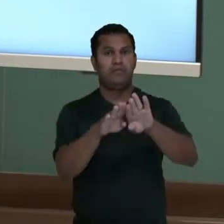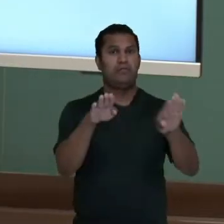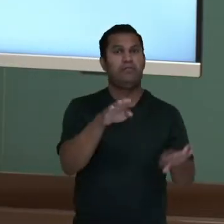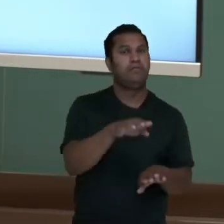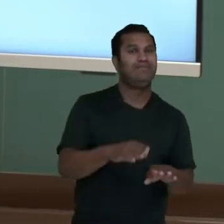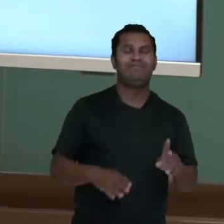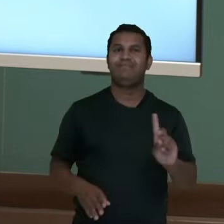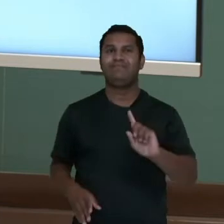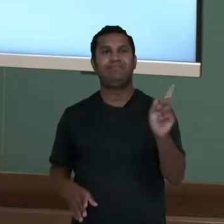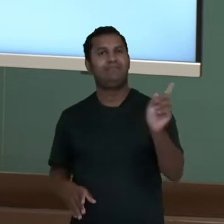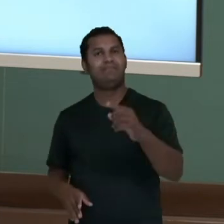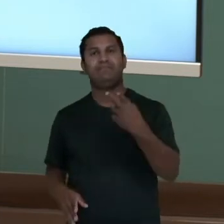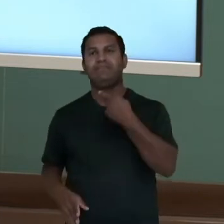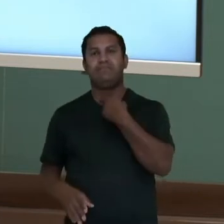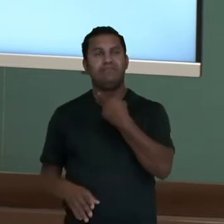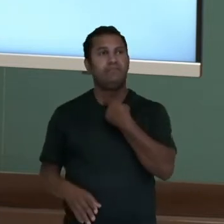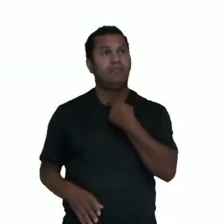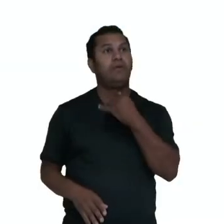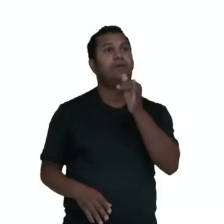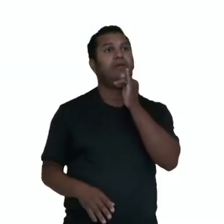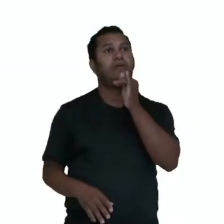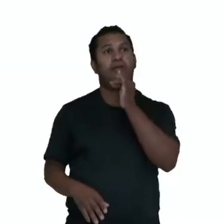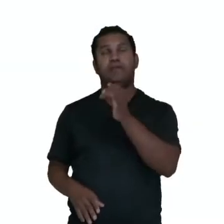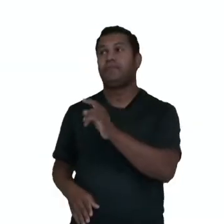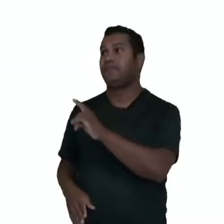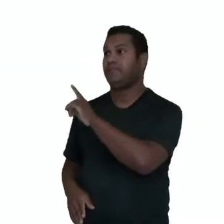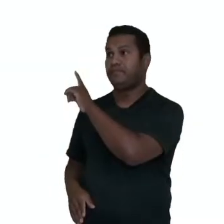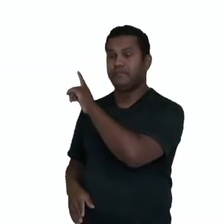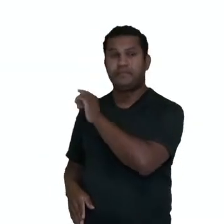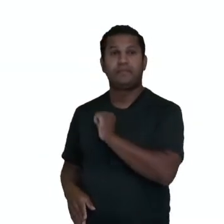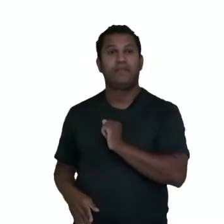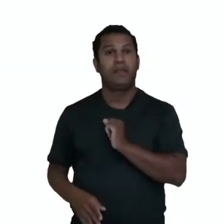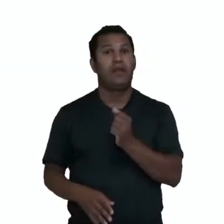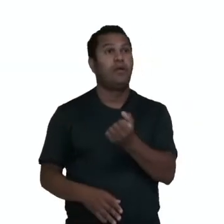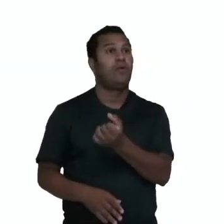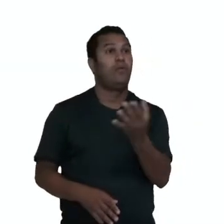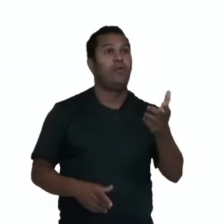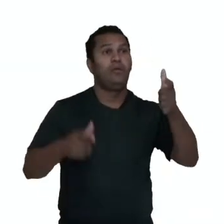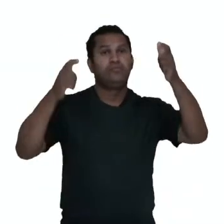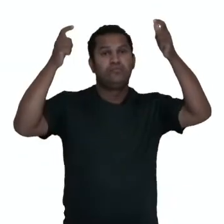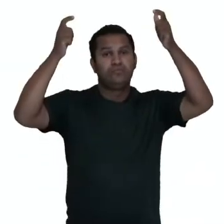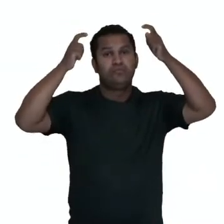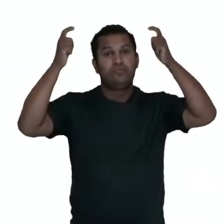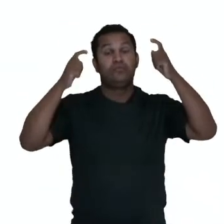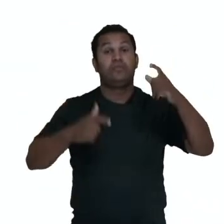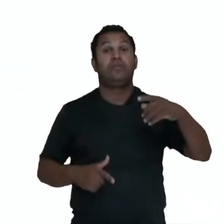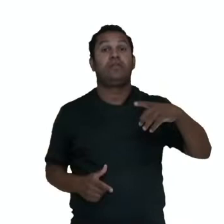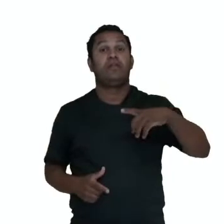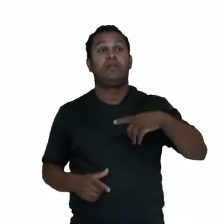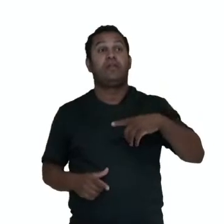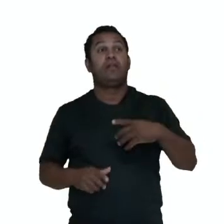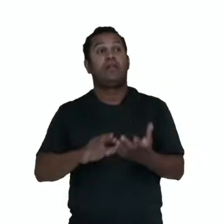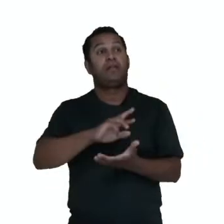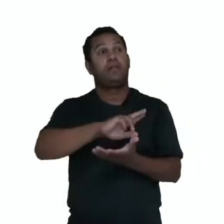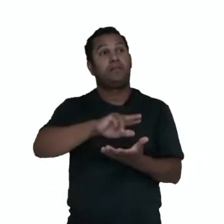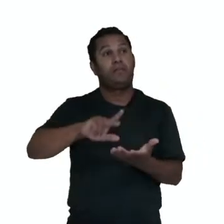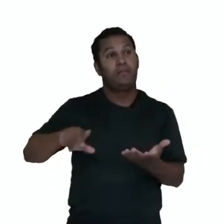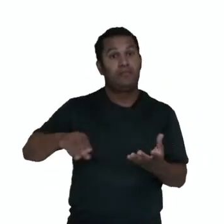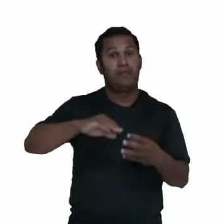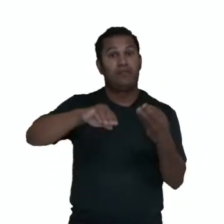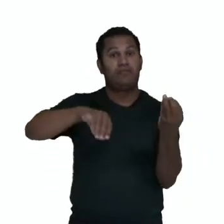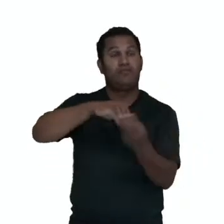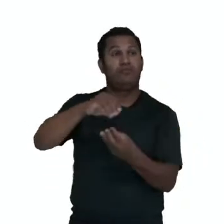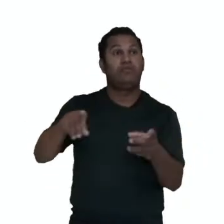a América antes da chegada dos europeus, então essa reprodução desses povos, e a gente sabe dessa diversidade